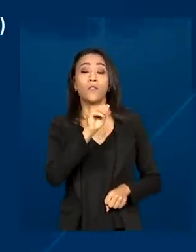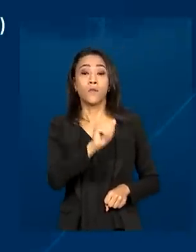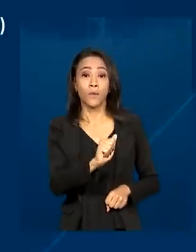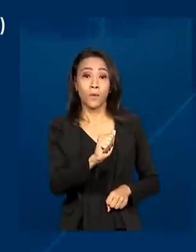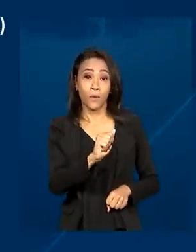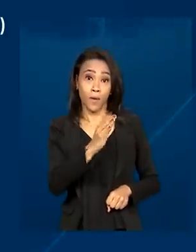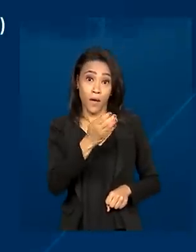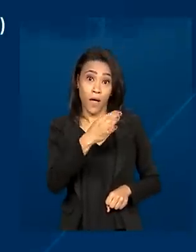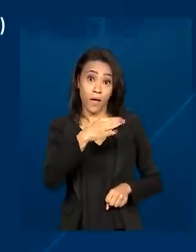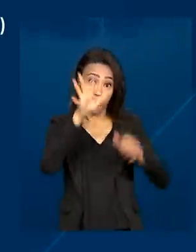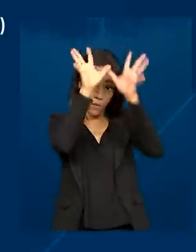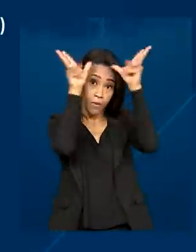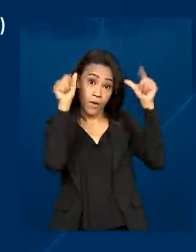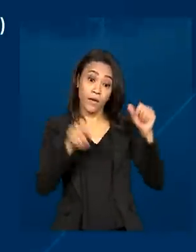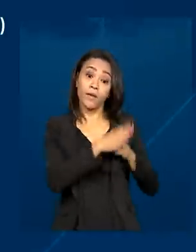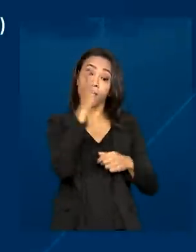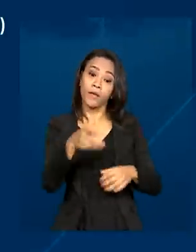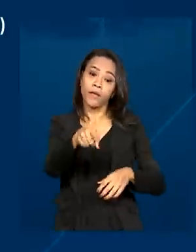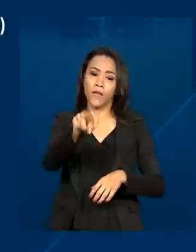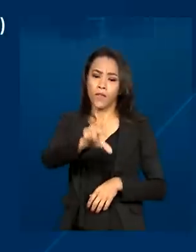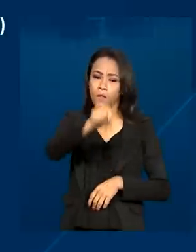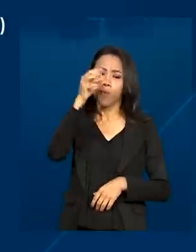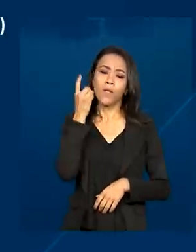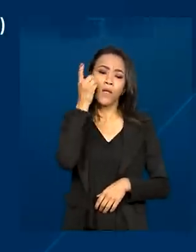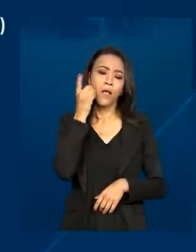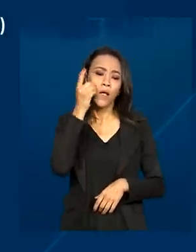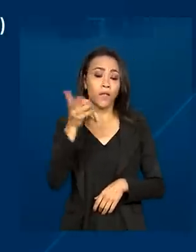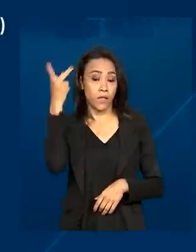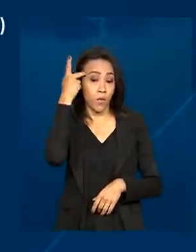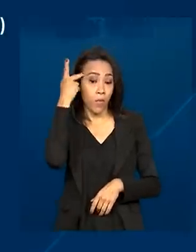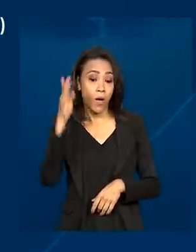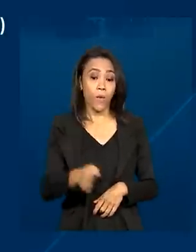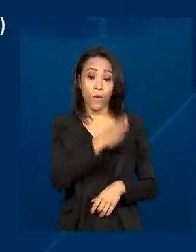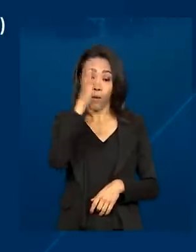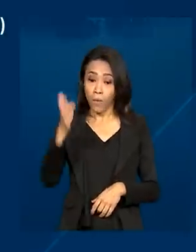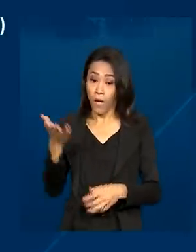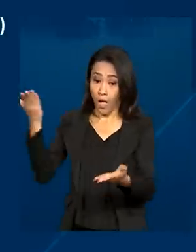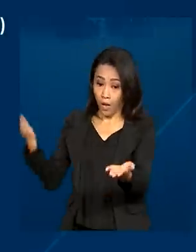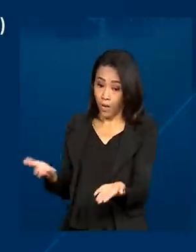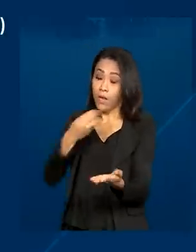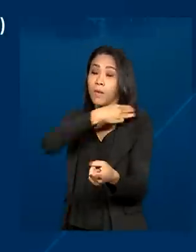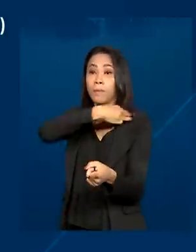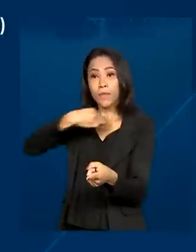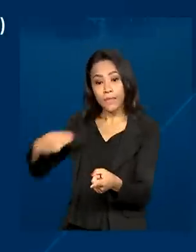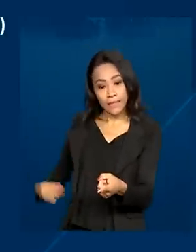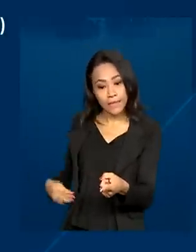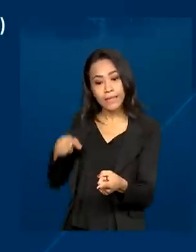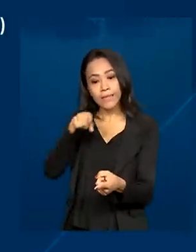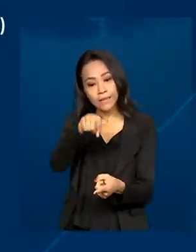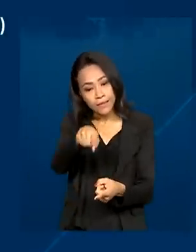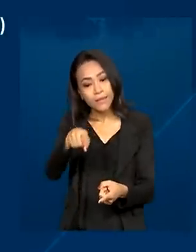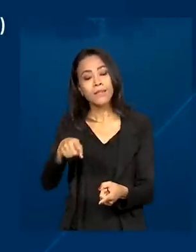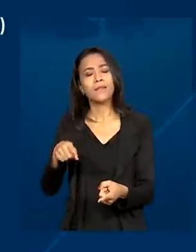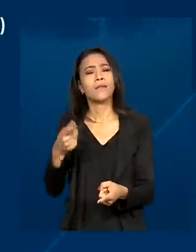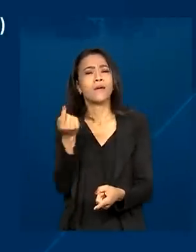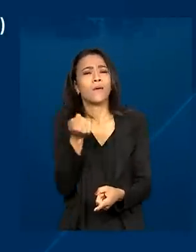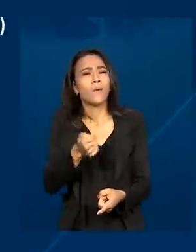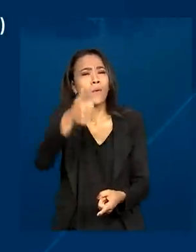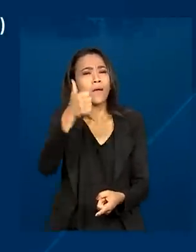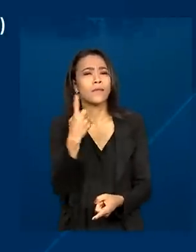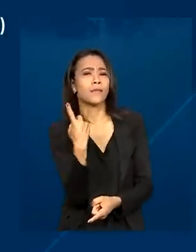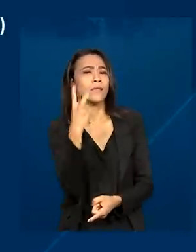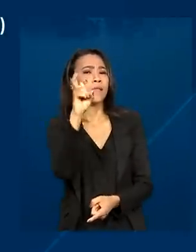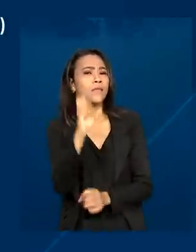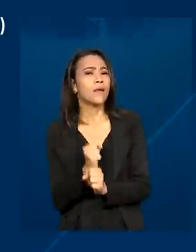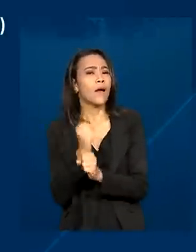Federal por São Paulo em 2022 Marina Silva reassou meu cargo de do meio ambiente quase 15 anos